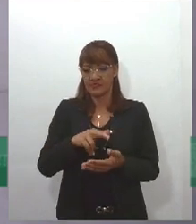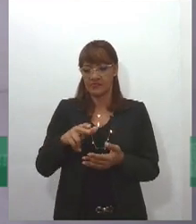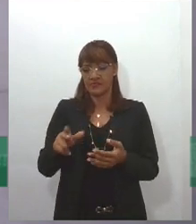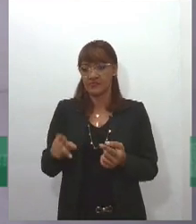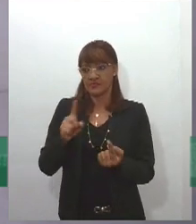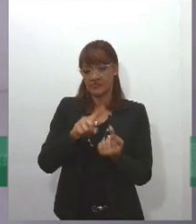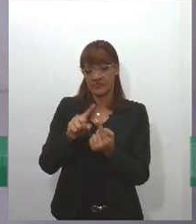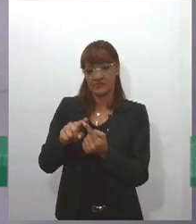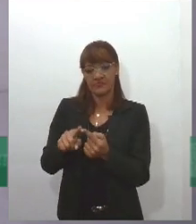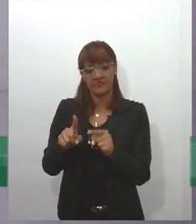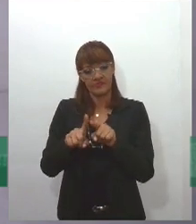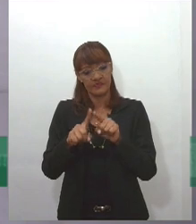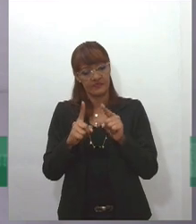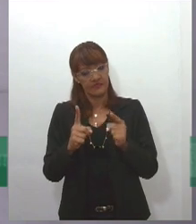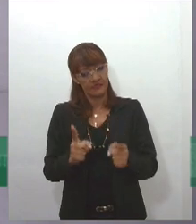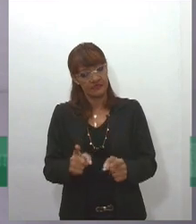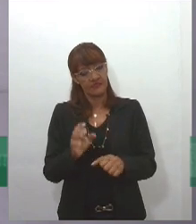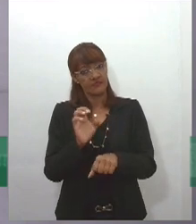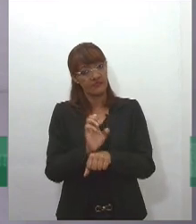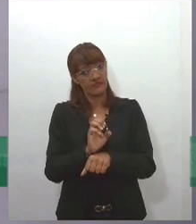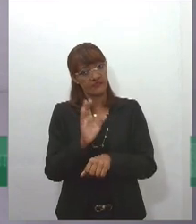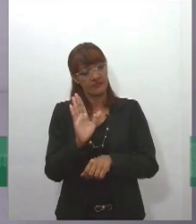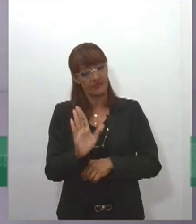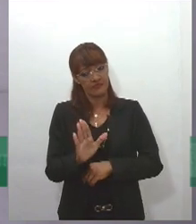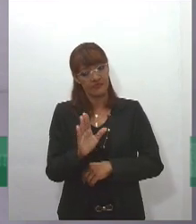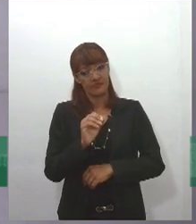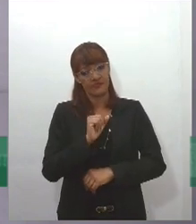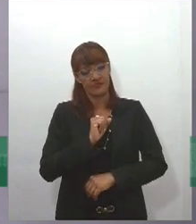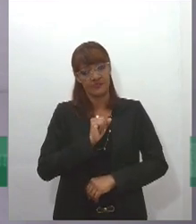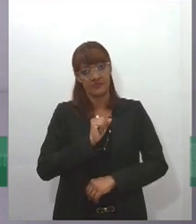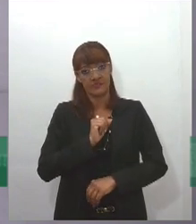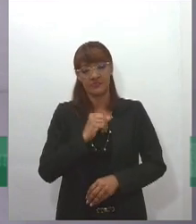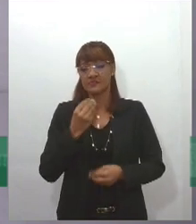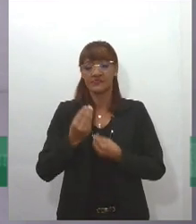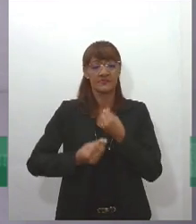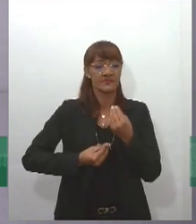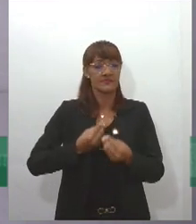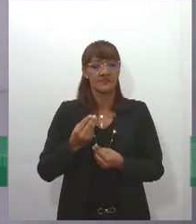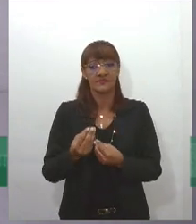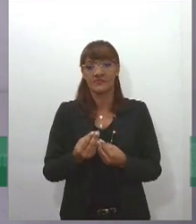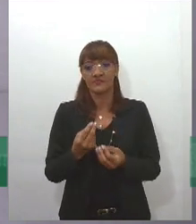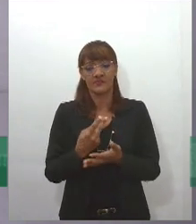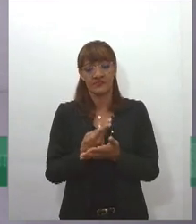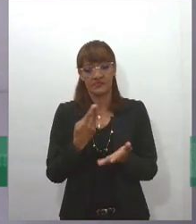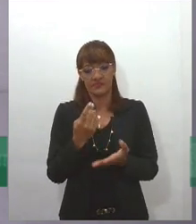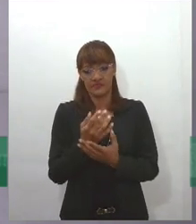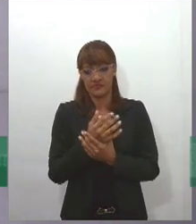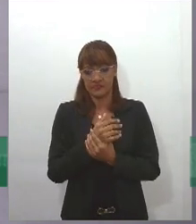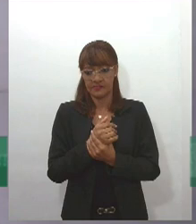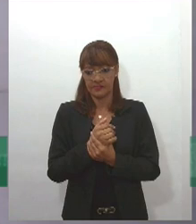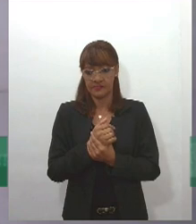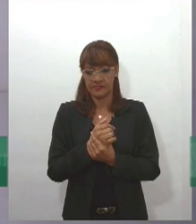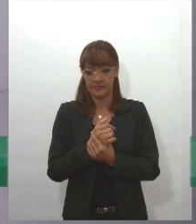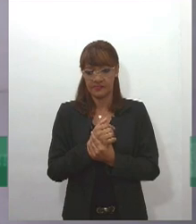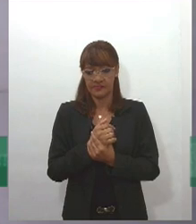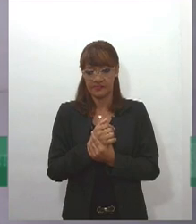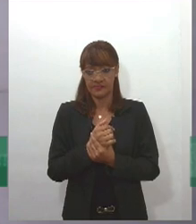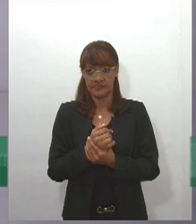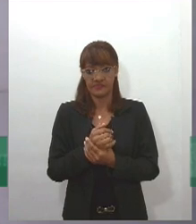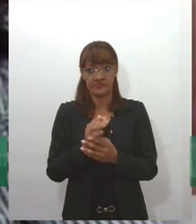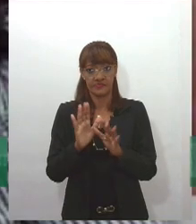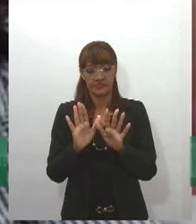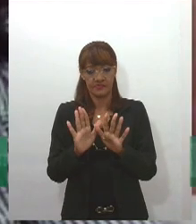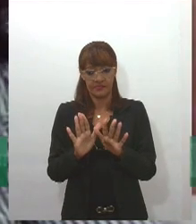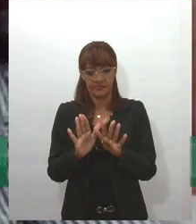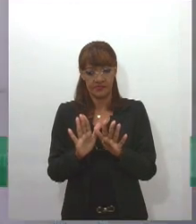estado vai fazer esse tipo de de devolução como é que isso seria feito ainda não se tem definido ó perdão